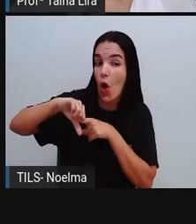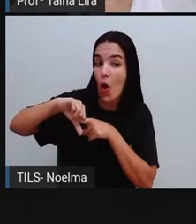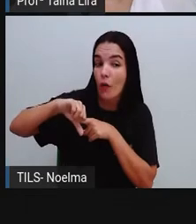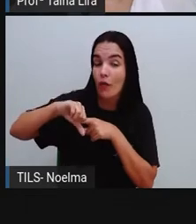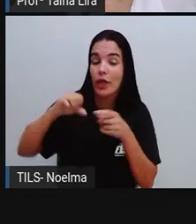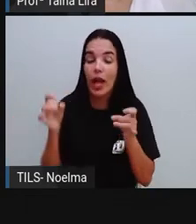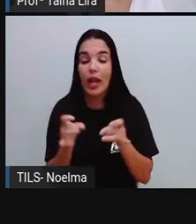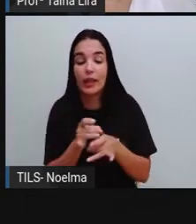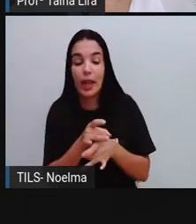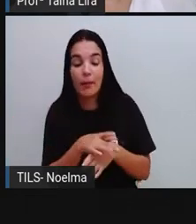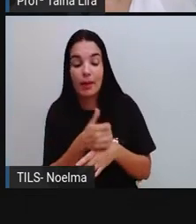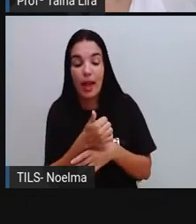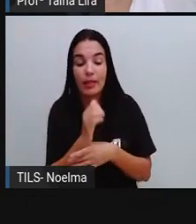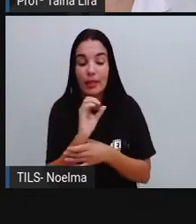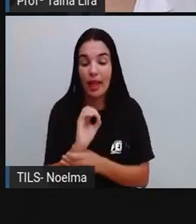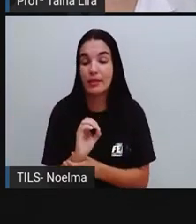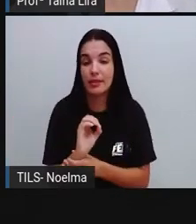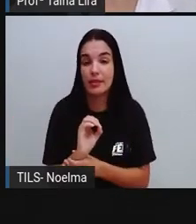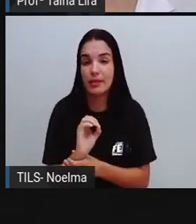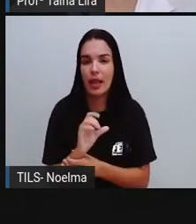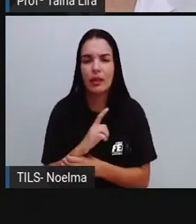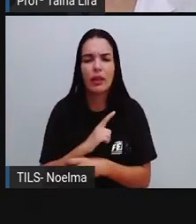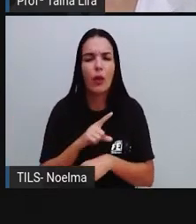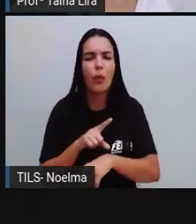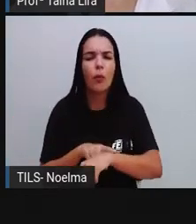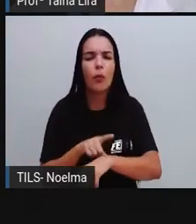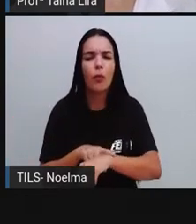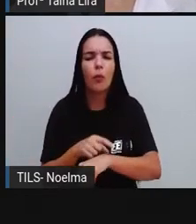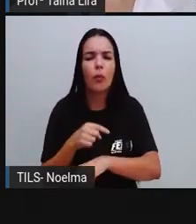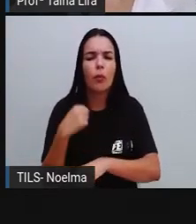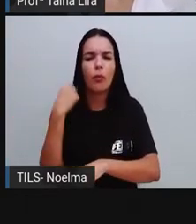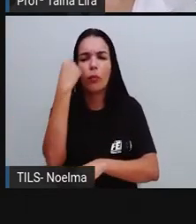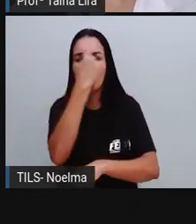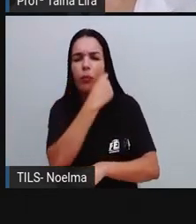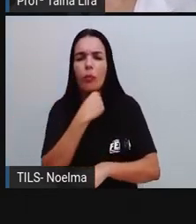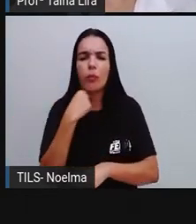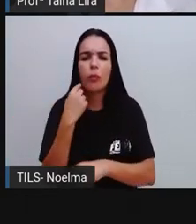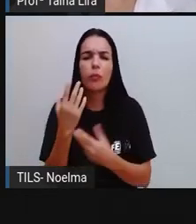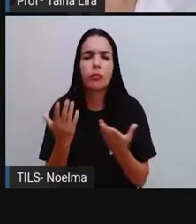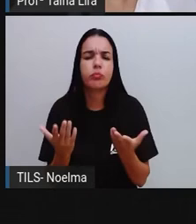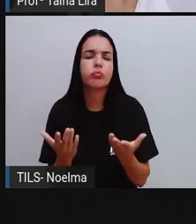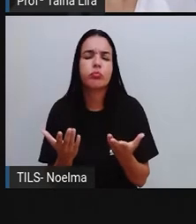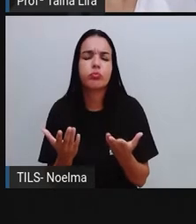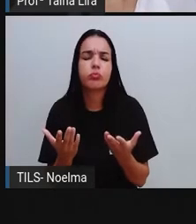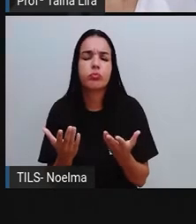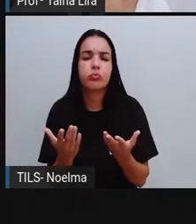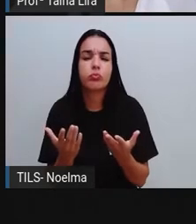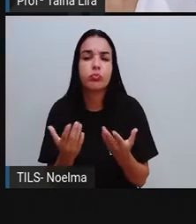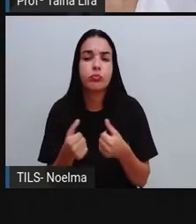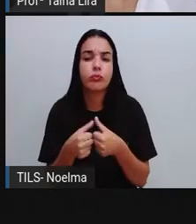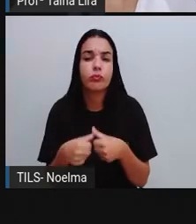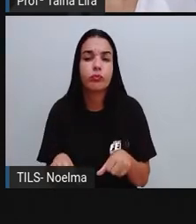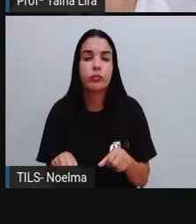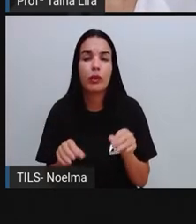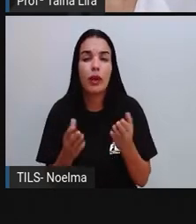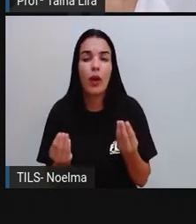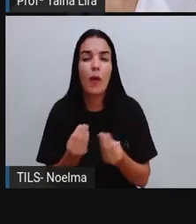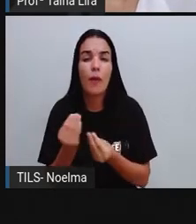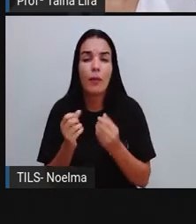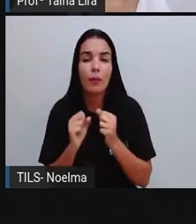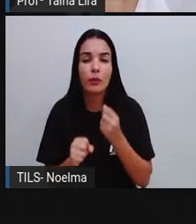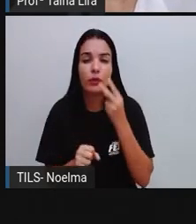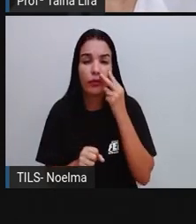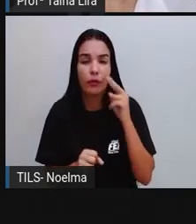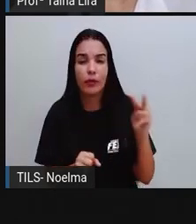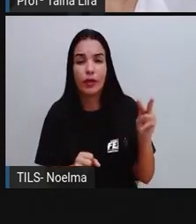às 9 horas e vai terminar às 10. Quanto tempo essa batalha vai durar? Então, como é que a gente pode ver? Olha